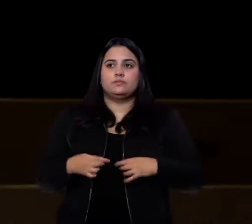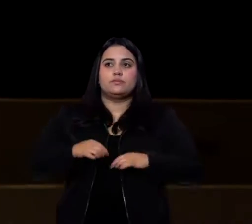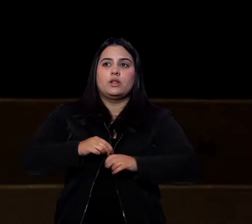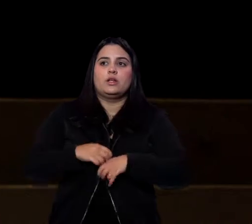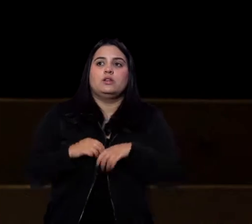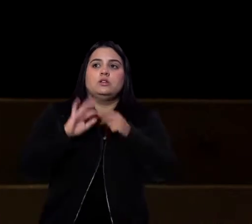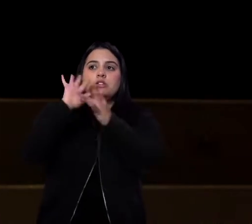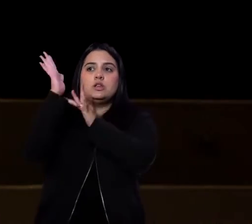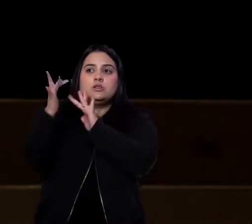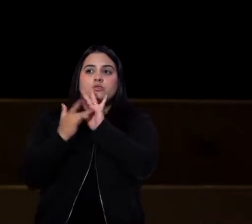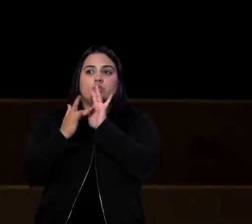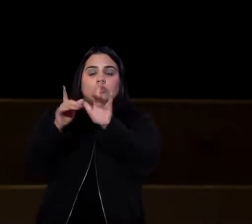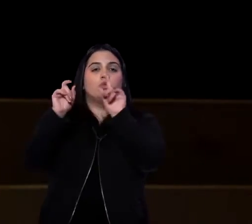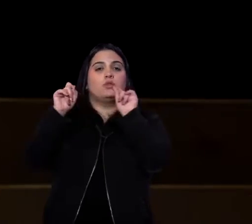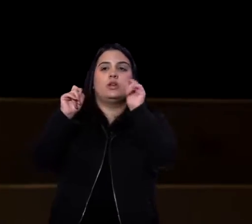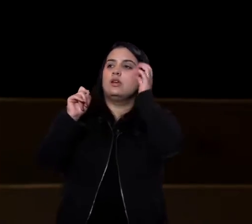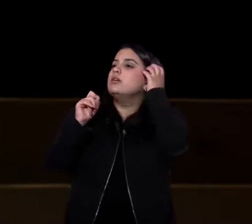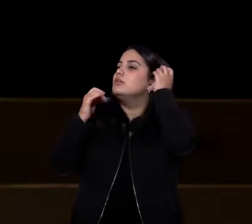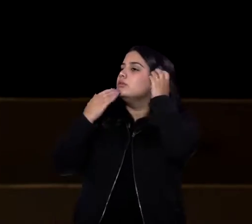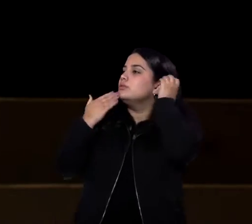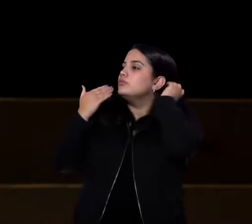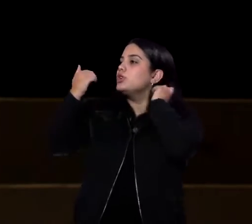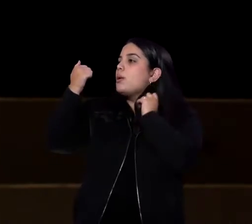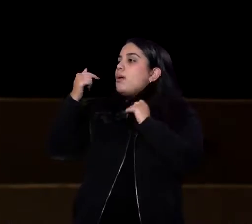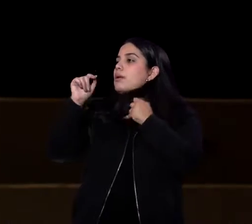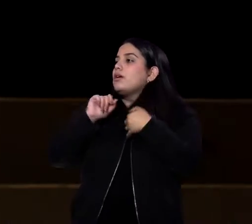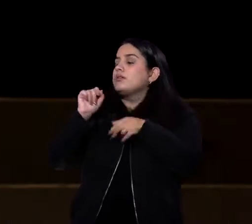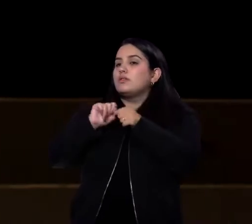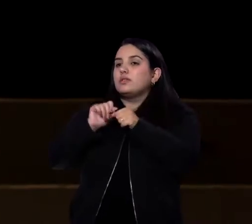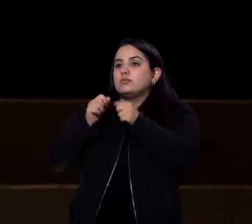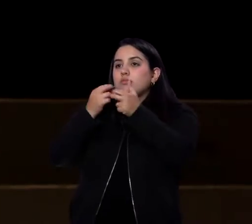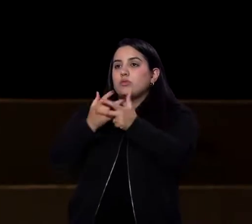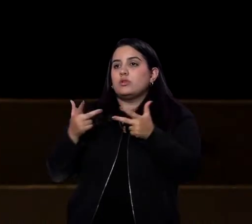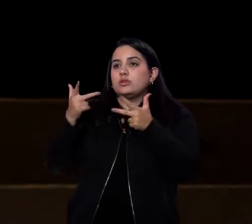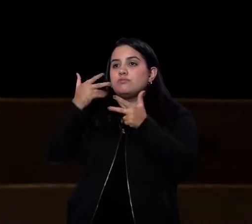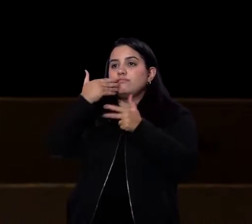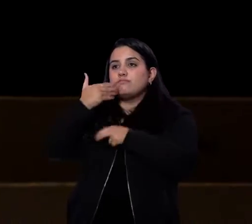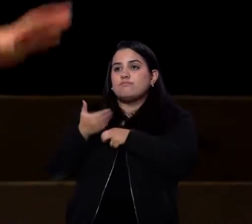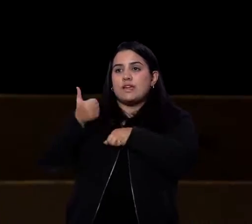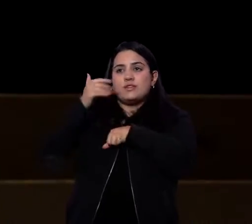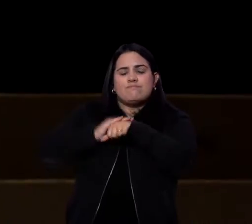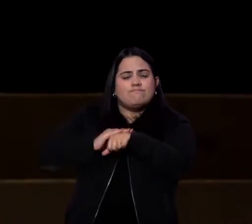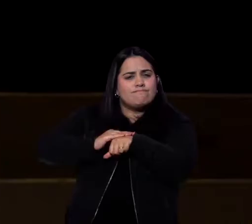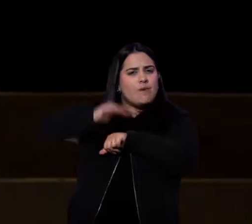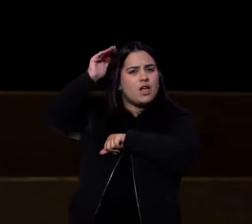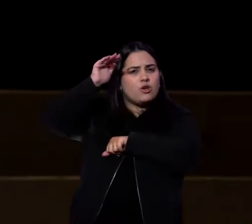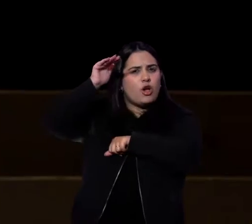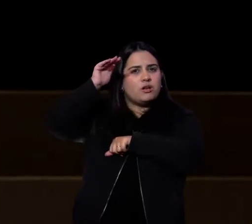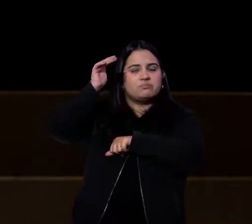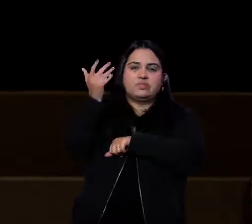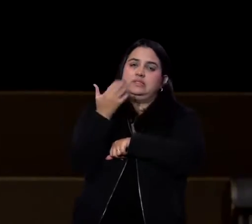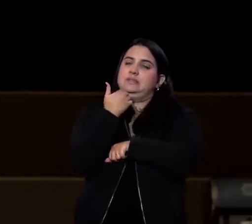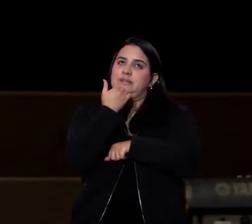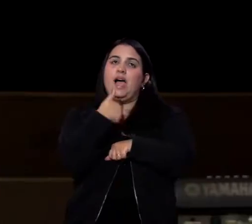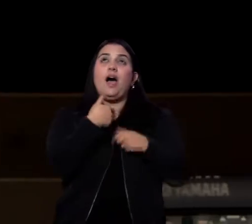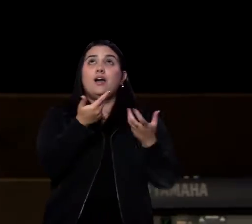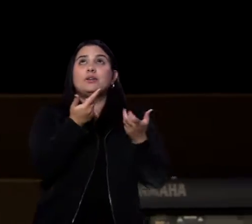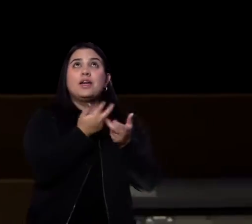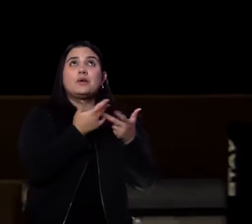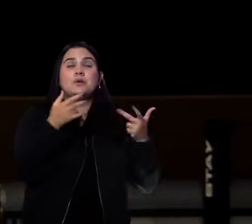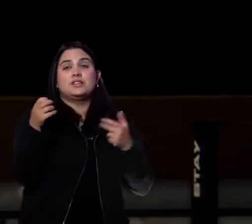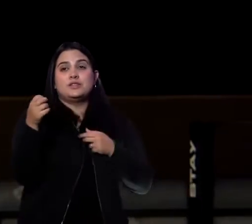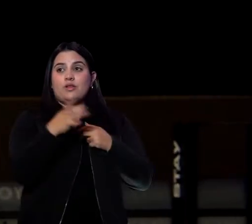coisas maiores com Ele através do Espírito Santo. Não adianta a gente querer começar a viver coisas novas, a gente querer,